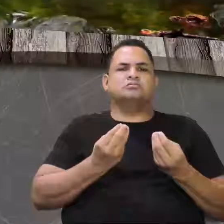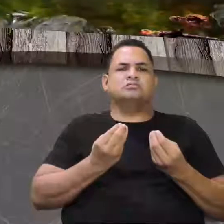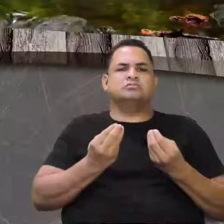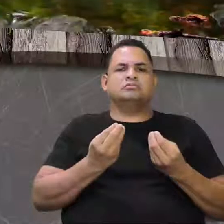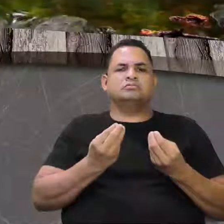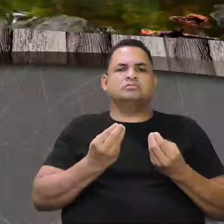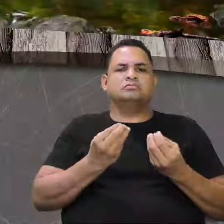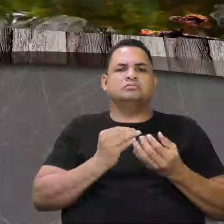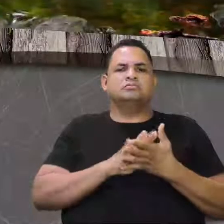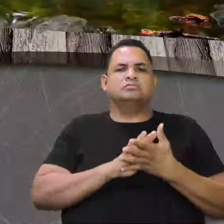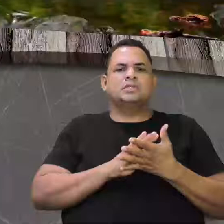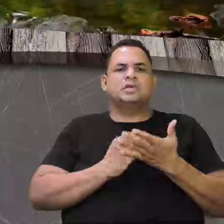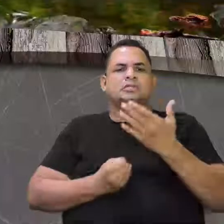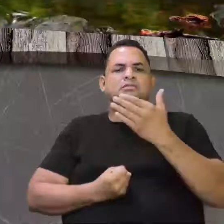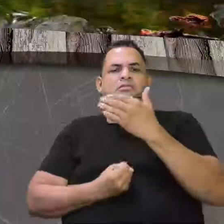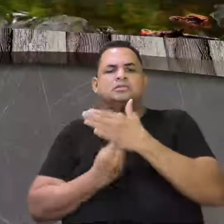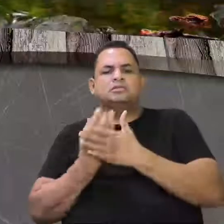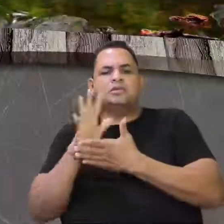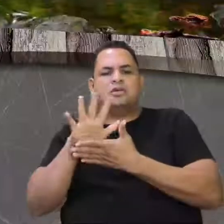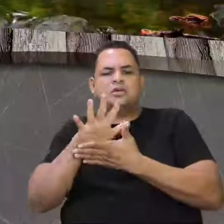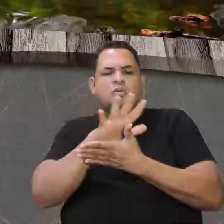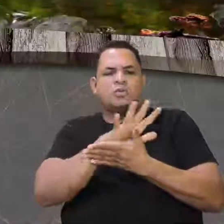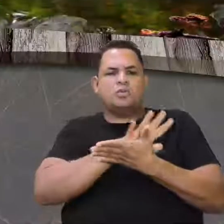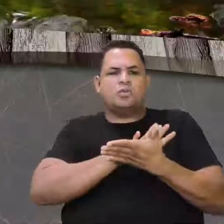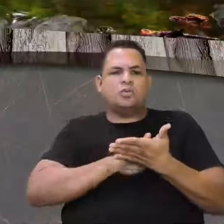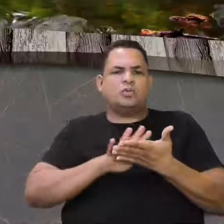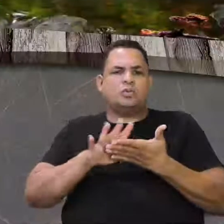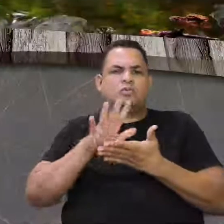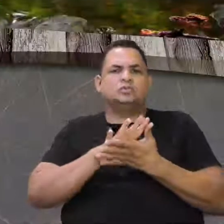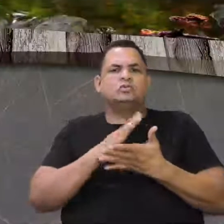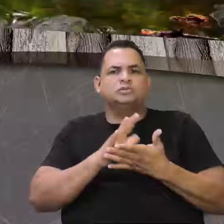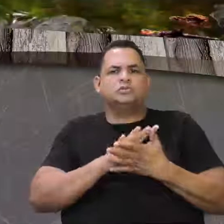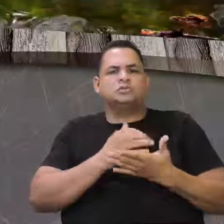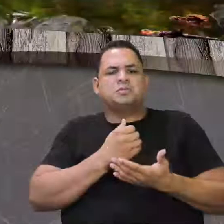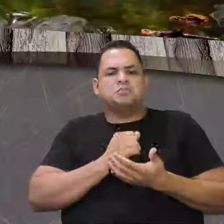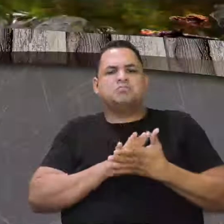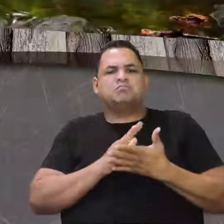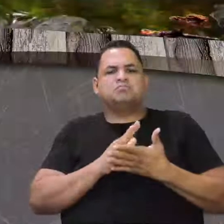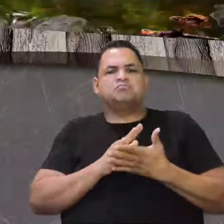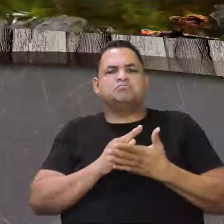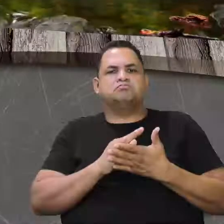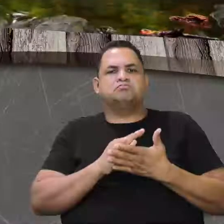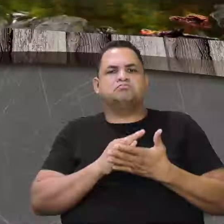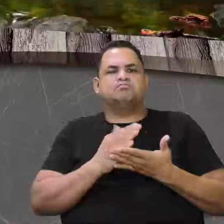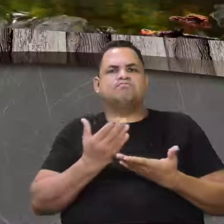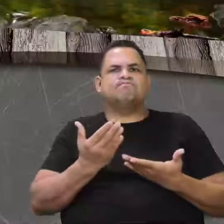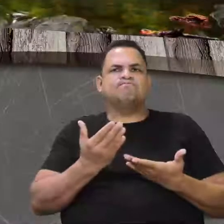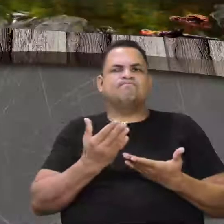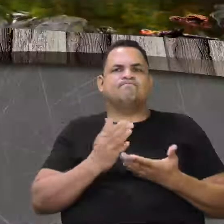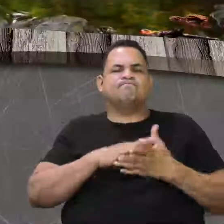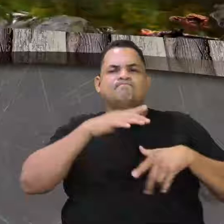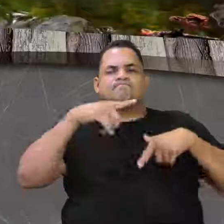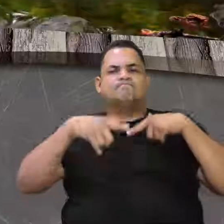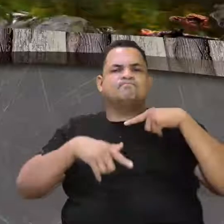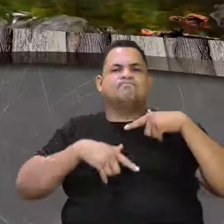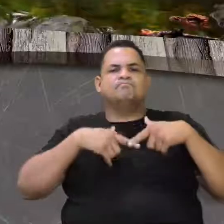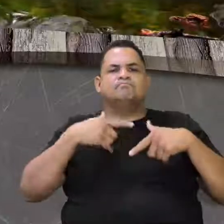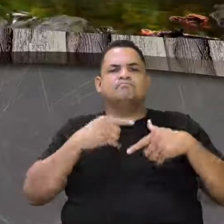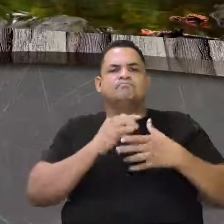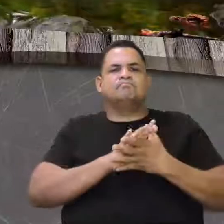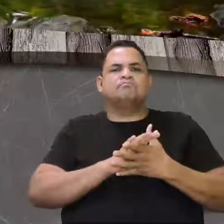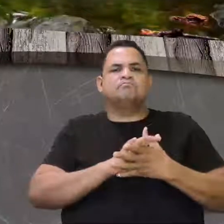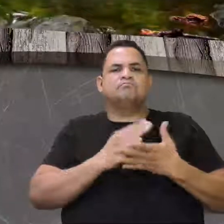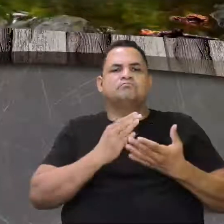hoje, ecologicamente viáveis, rentáveis, de você trabalhar sim